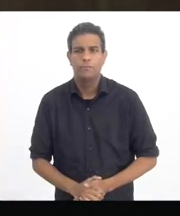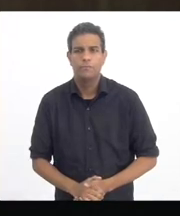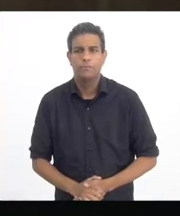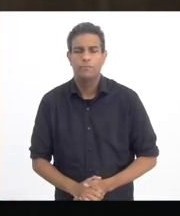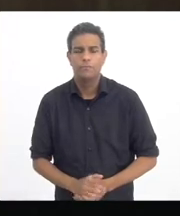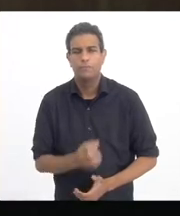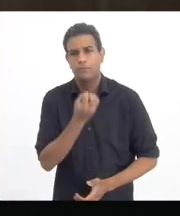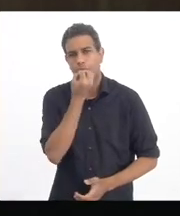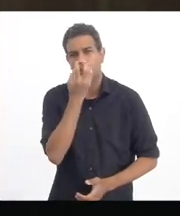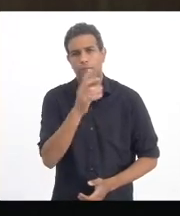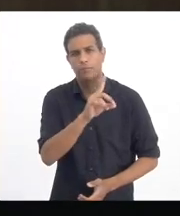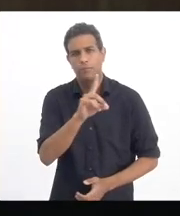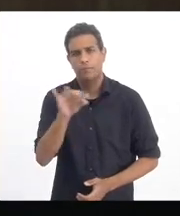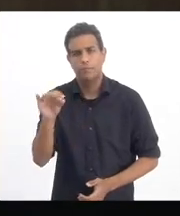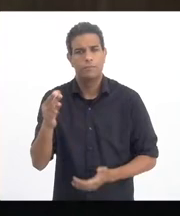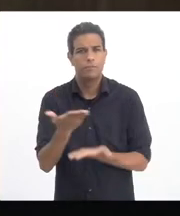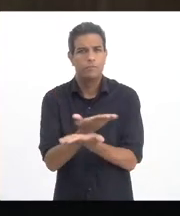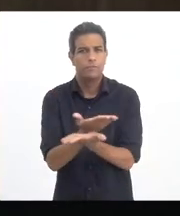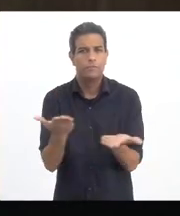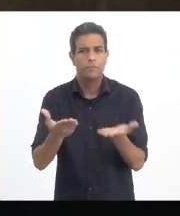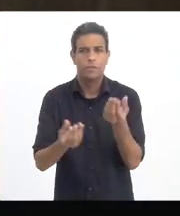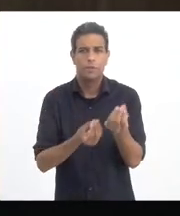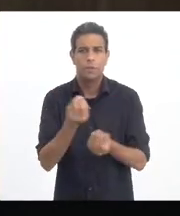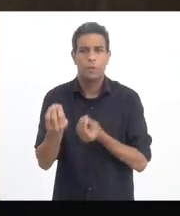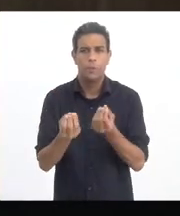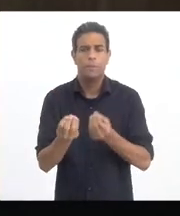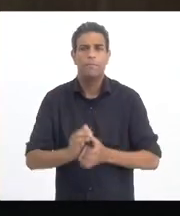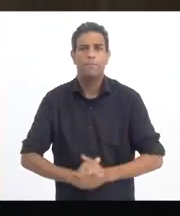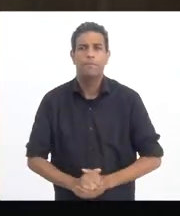Bom dia a todos. Eu gostaria de